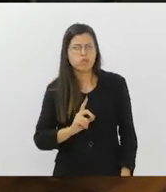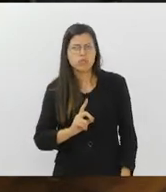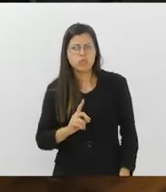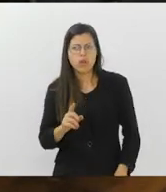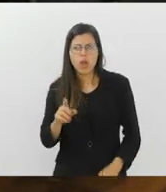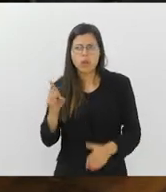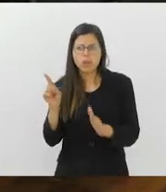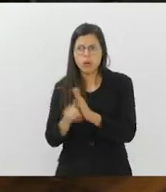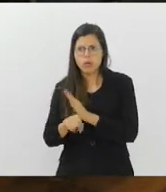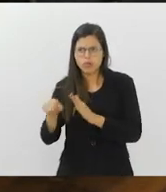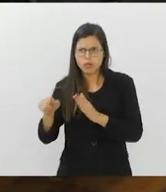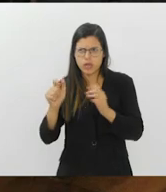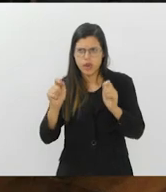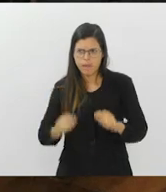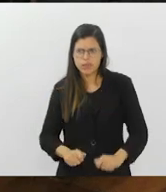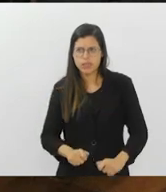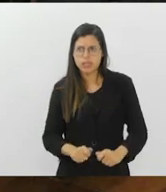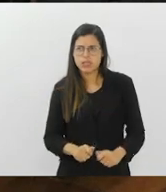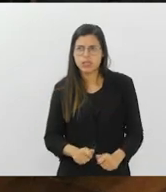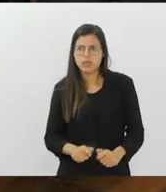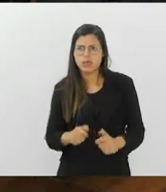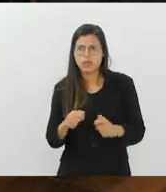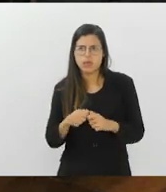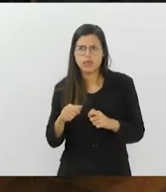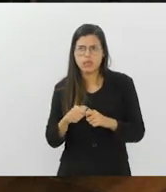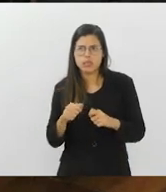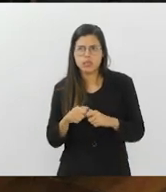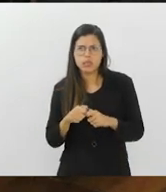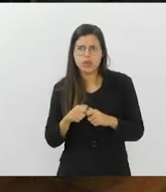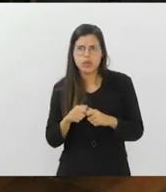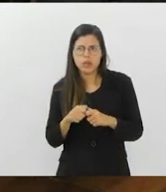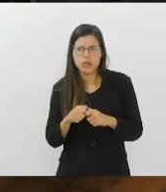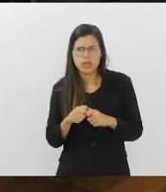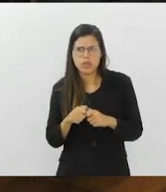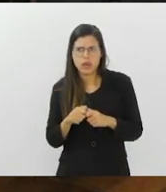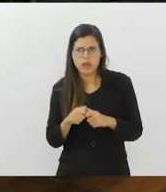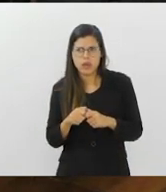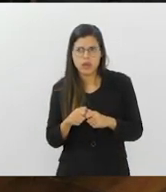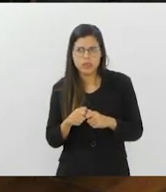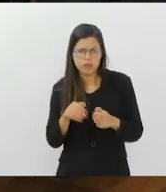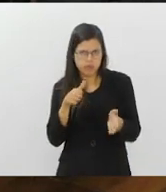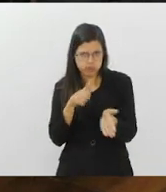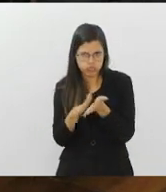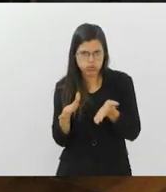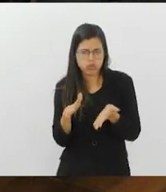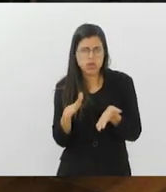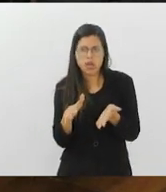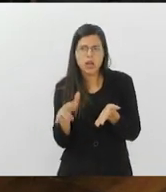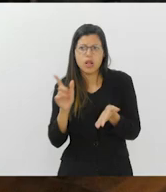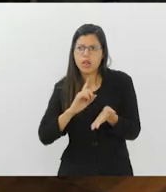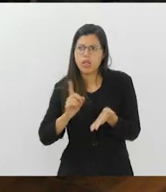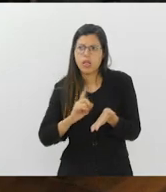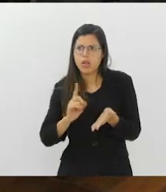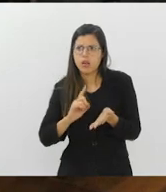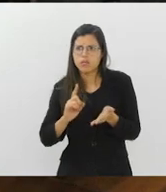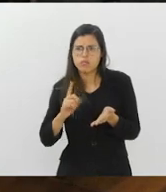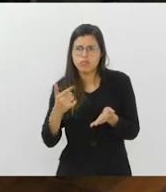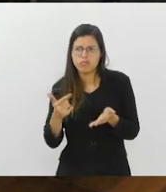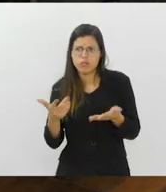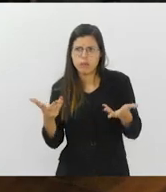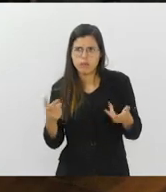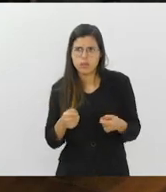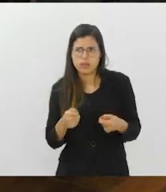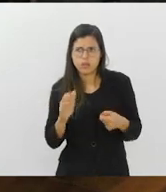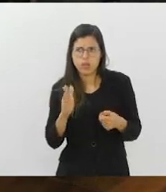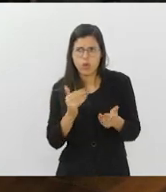foi capacitado para fazer esse despacho? Não foi capacitado. Então, já começa o erro